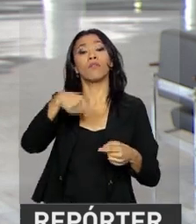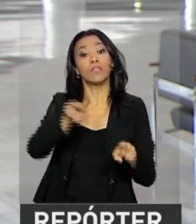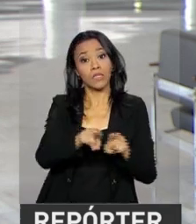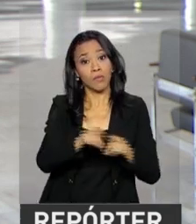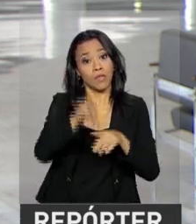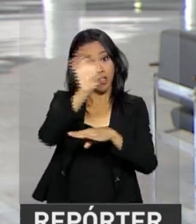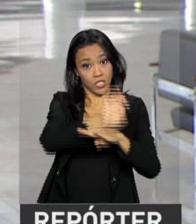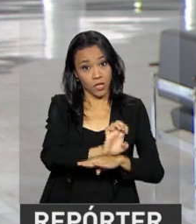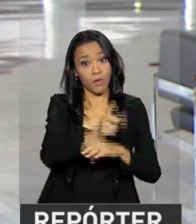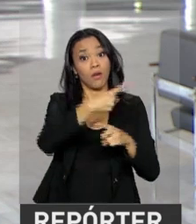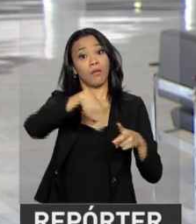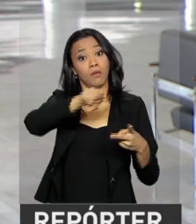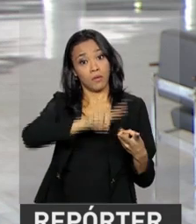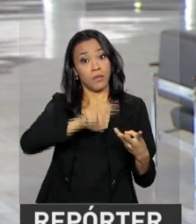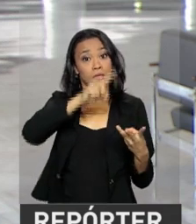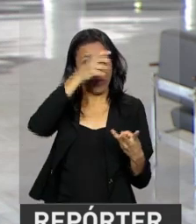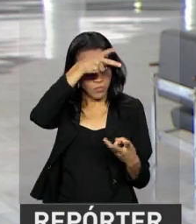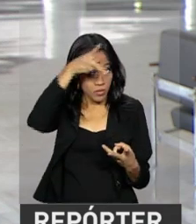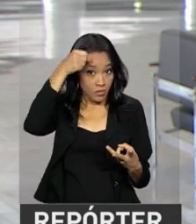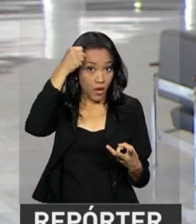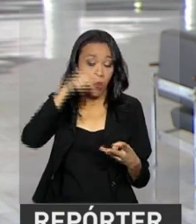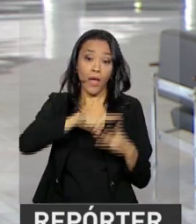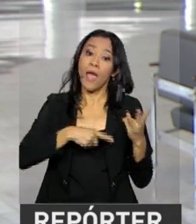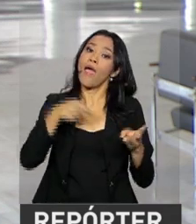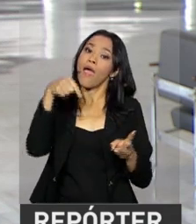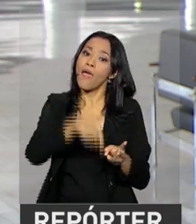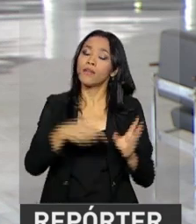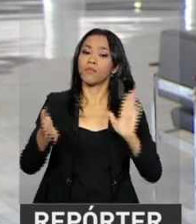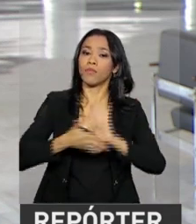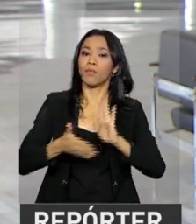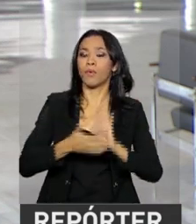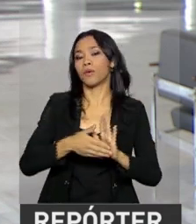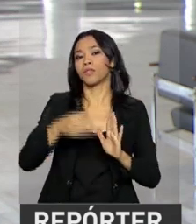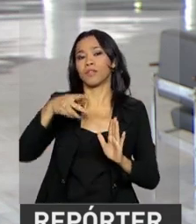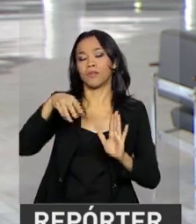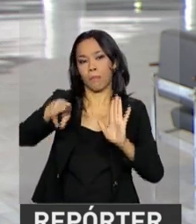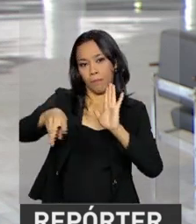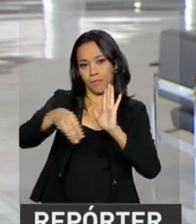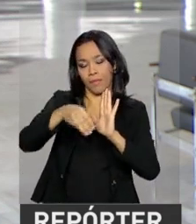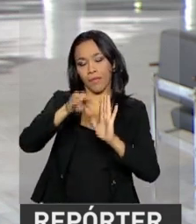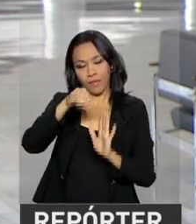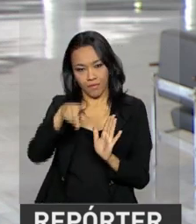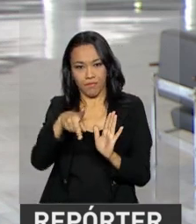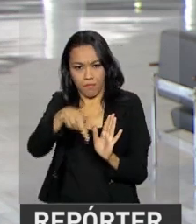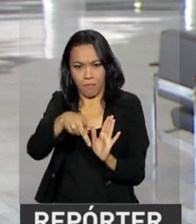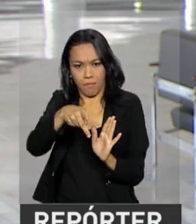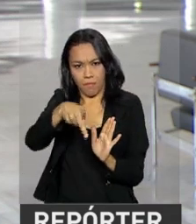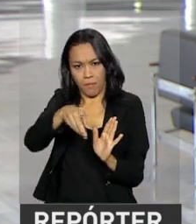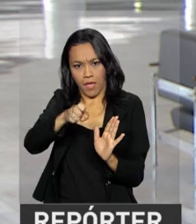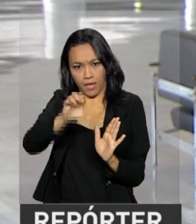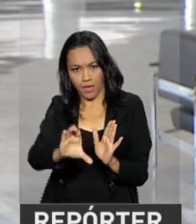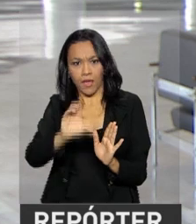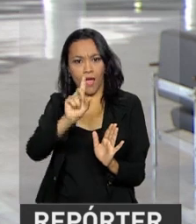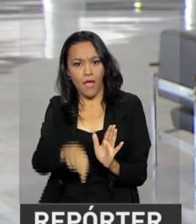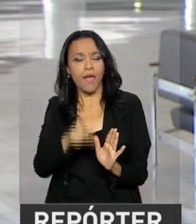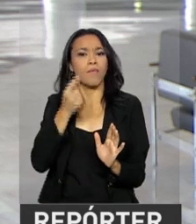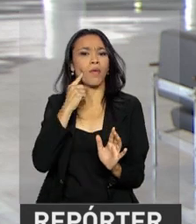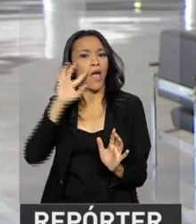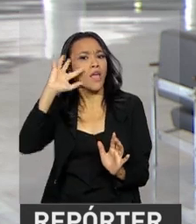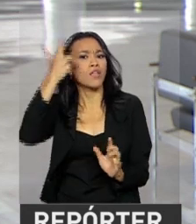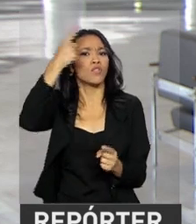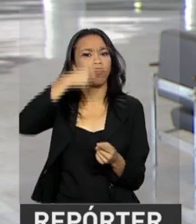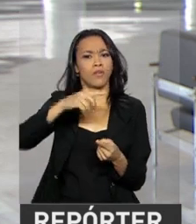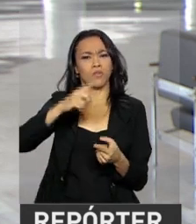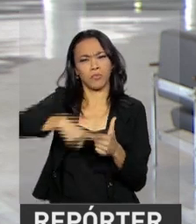e municipal. Ela disse que a PEC 241, a PEC dos gastos, é uma das ferramentas para buscar aí essas medidas e que